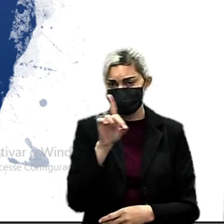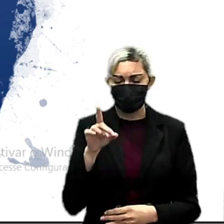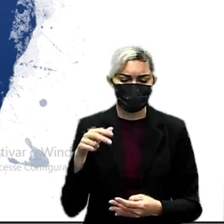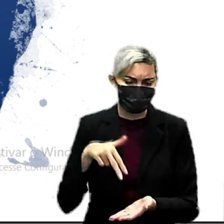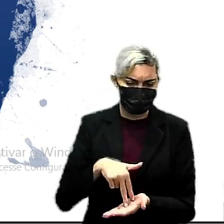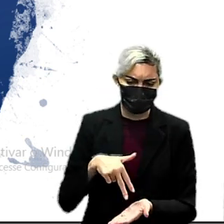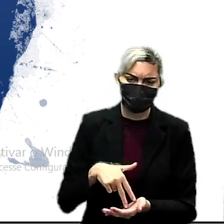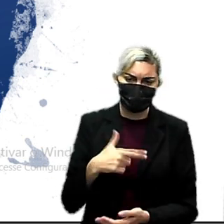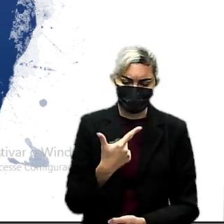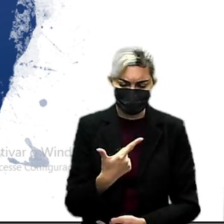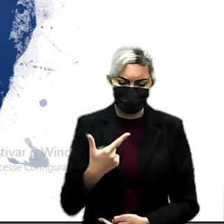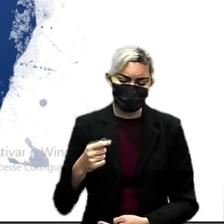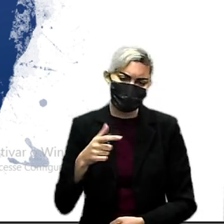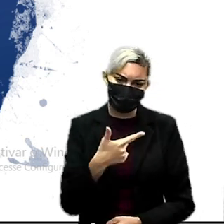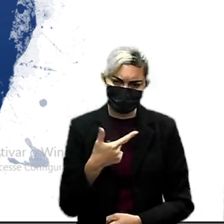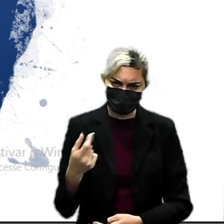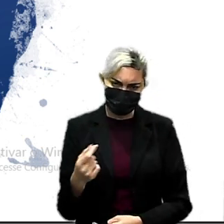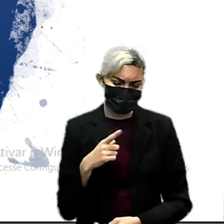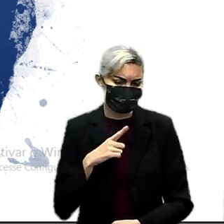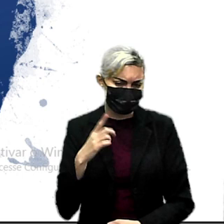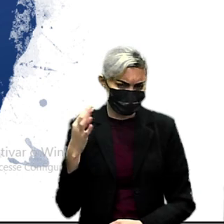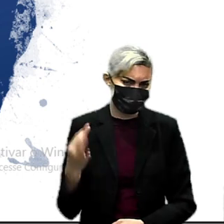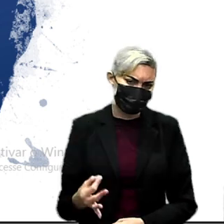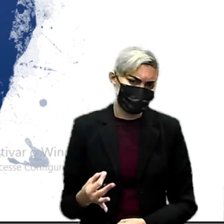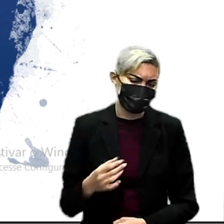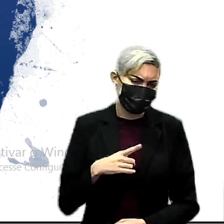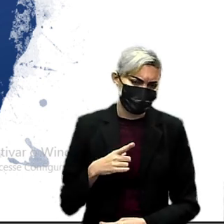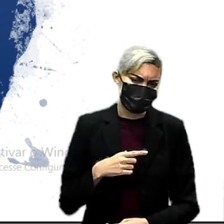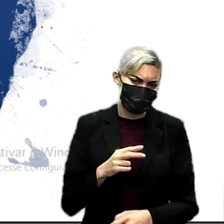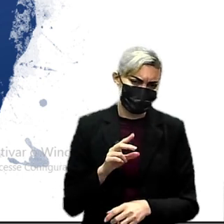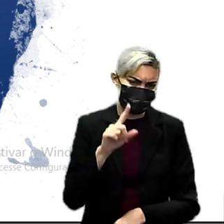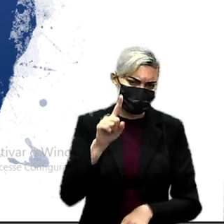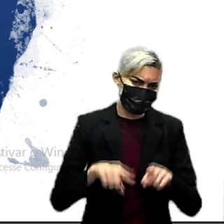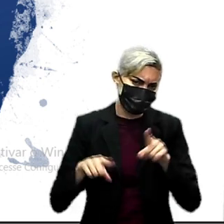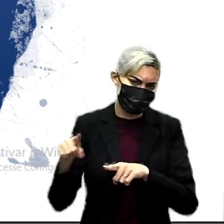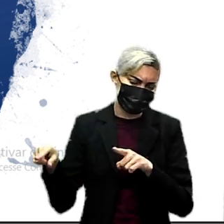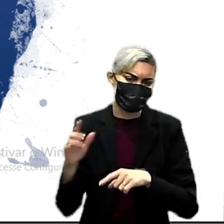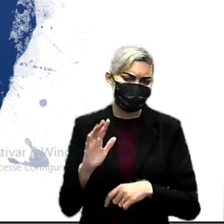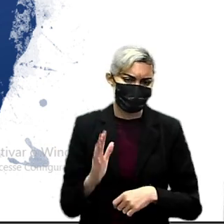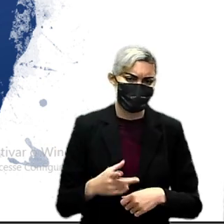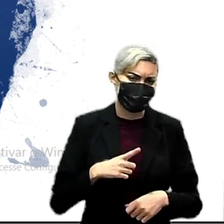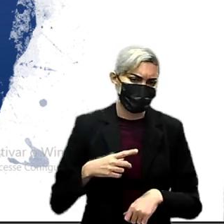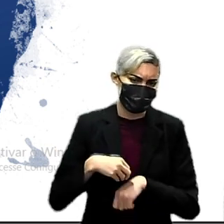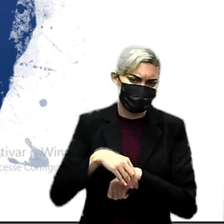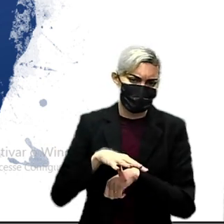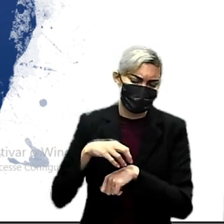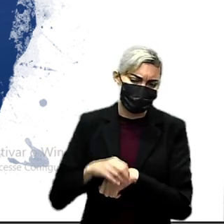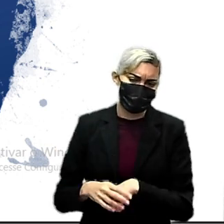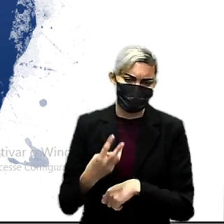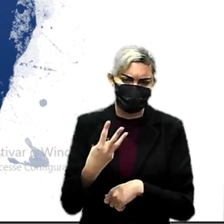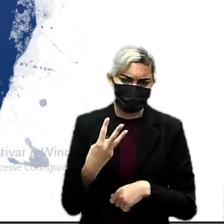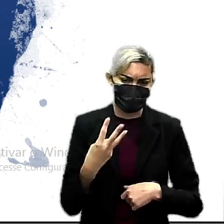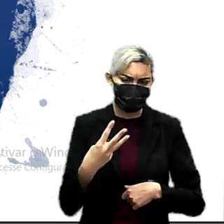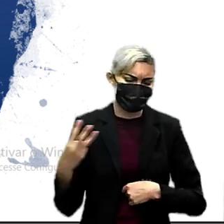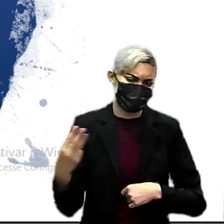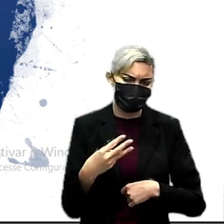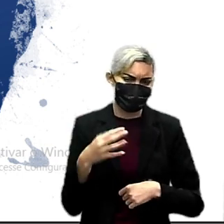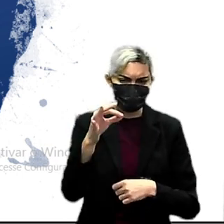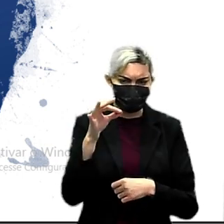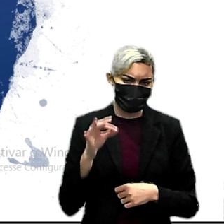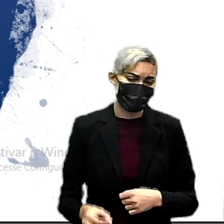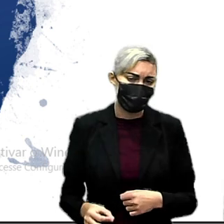apresenta aí é 2020, mas com certeza um percentual disso aí já ultrapassou os